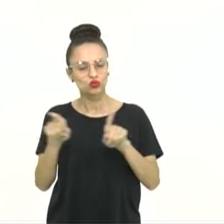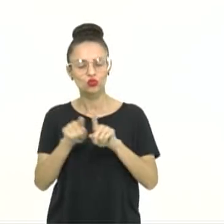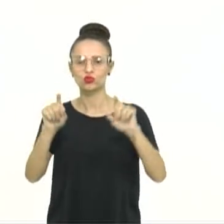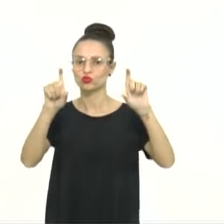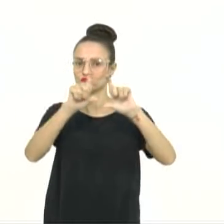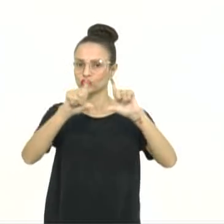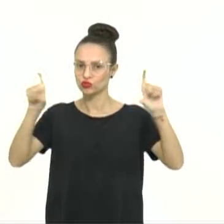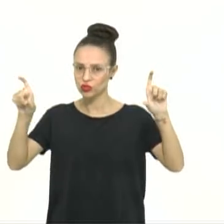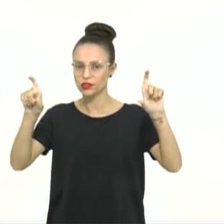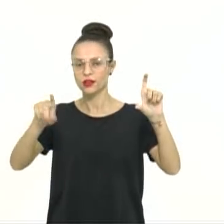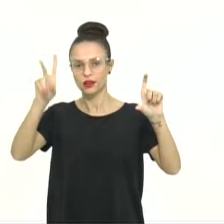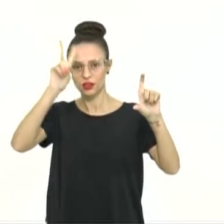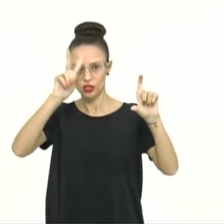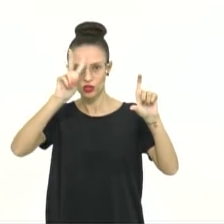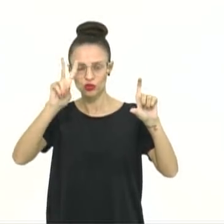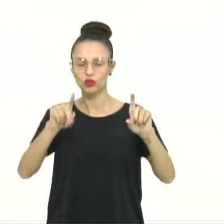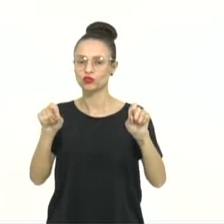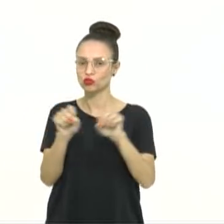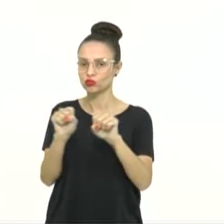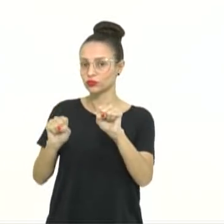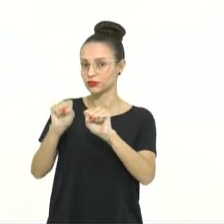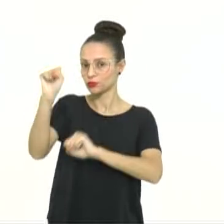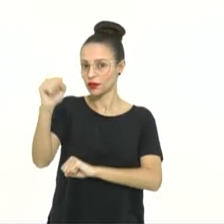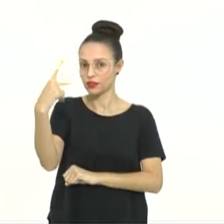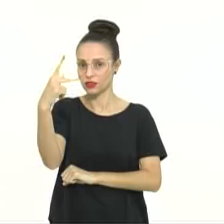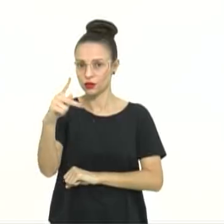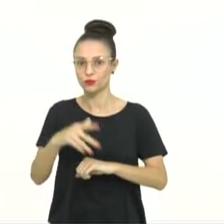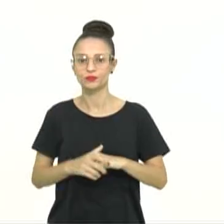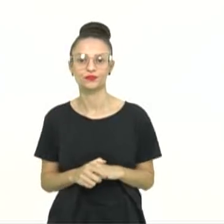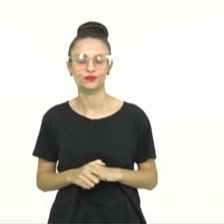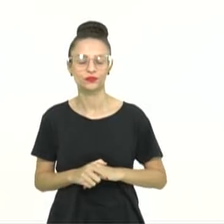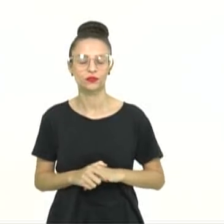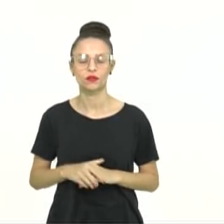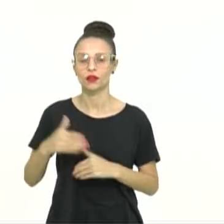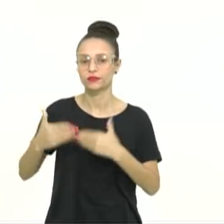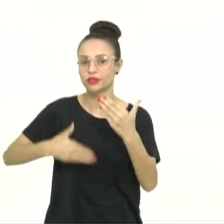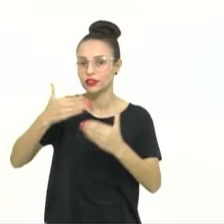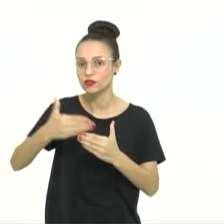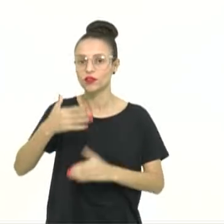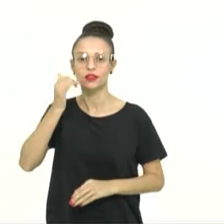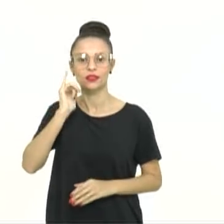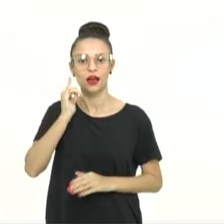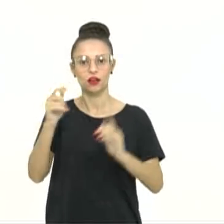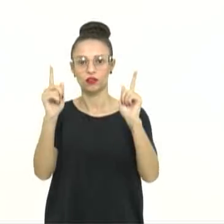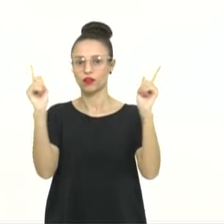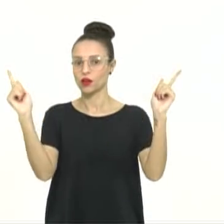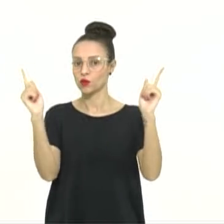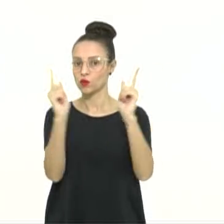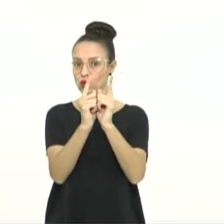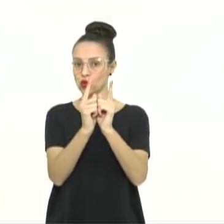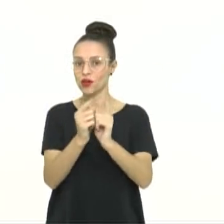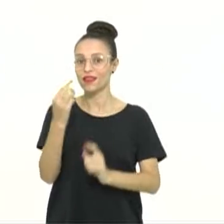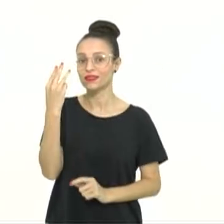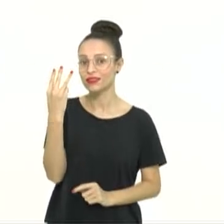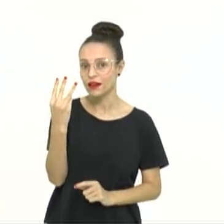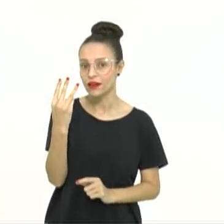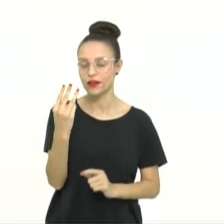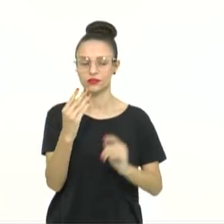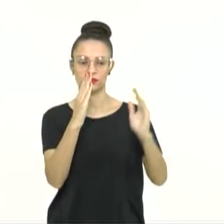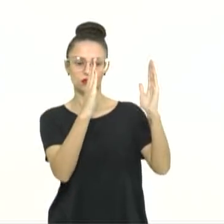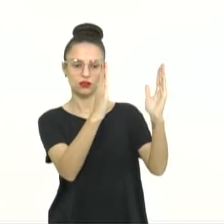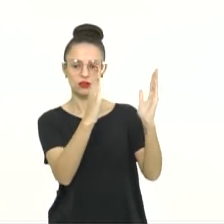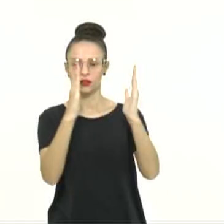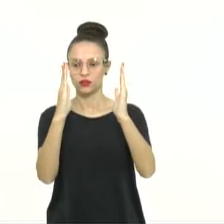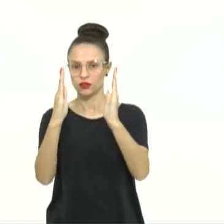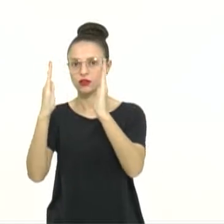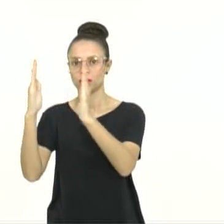tira juntamente com o seu super-herói. Desenvolver uma narrativa curta, em 3 quadrinhos,